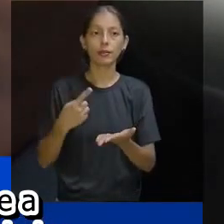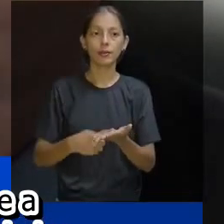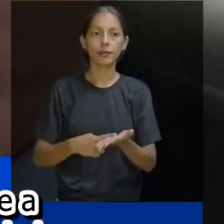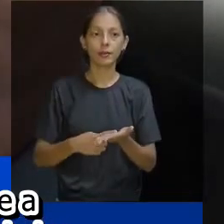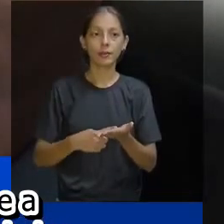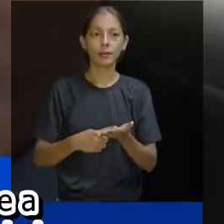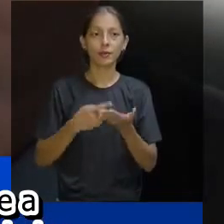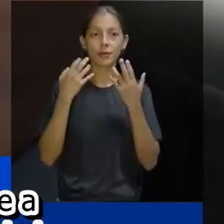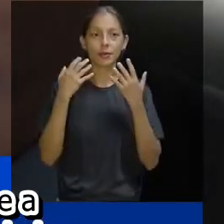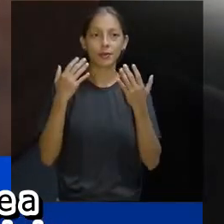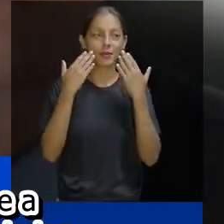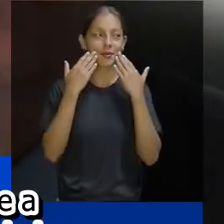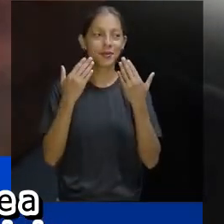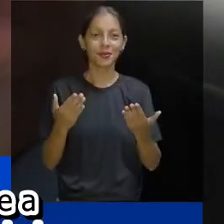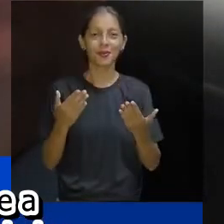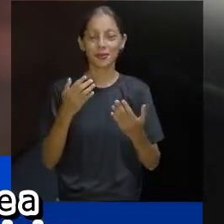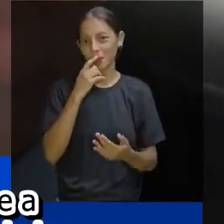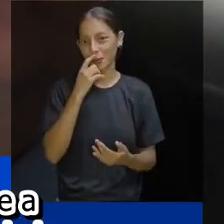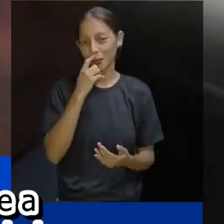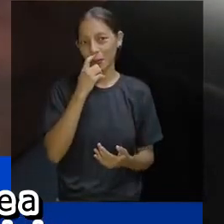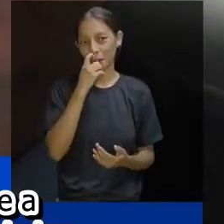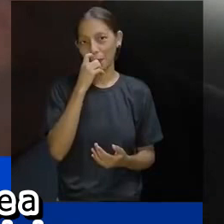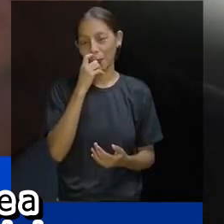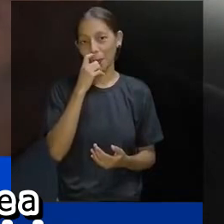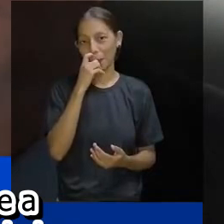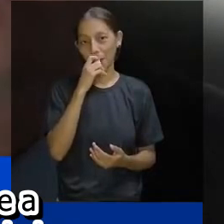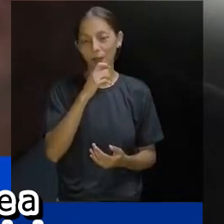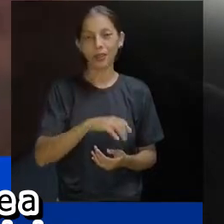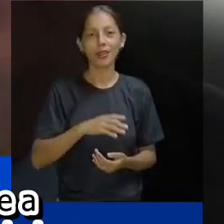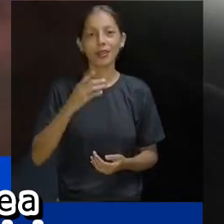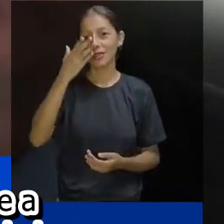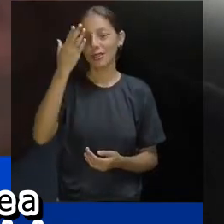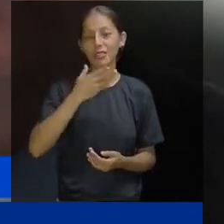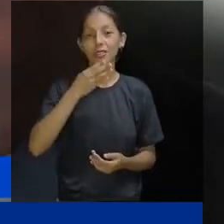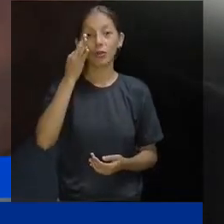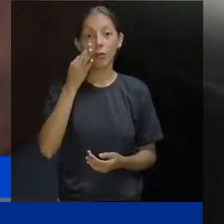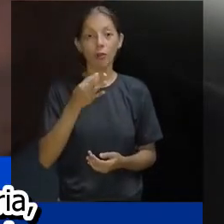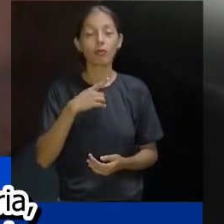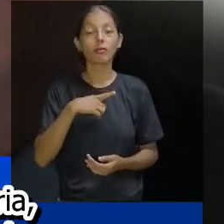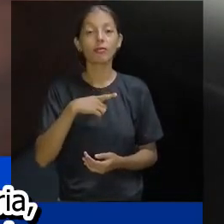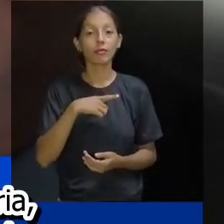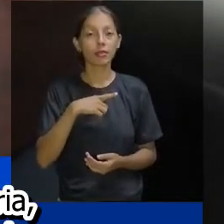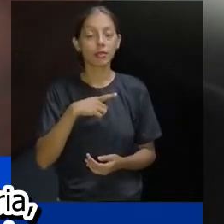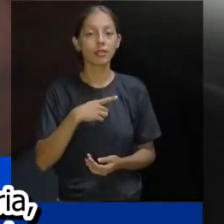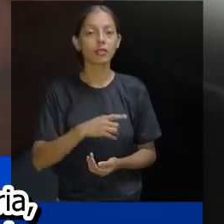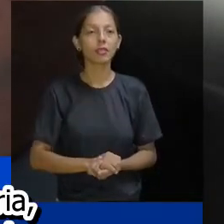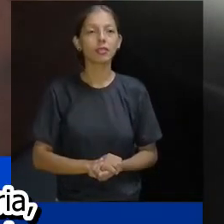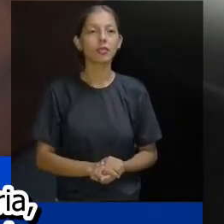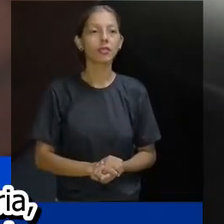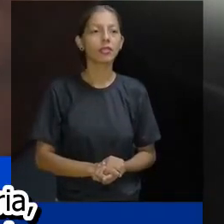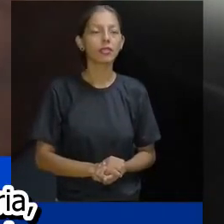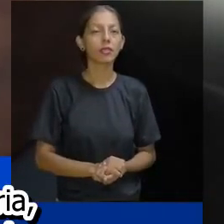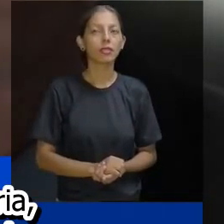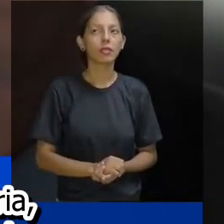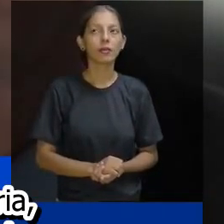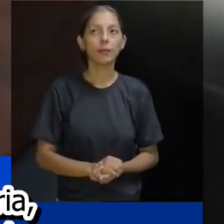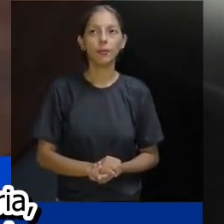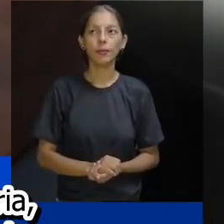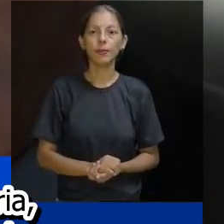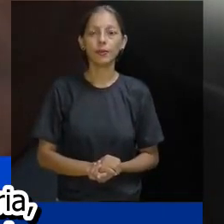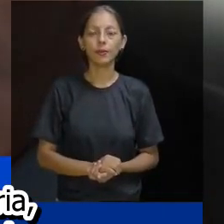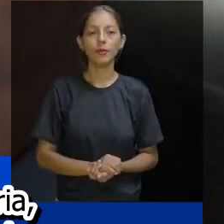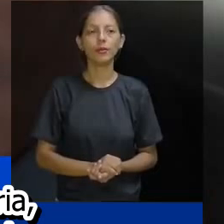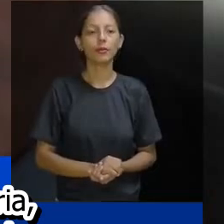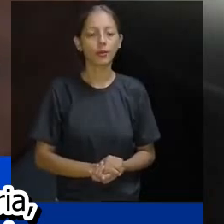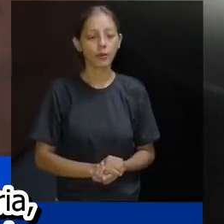audiência, observou-se a ausência dos demandantes, dos demandados e das testemunhas arroladas. Declarada encerrada a fase de dilação probatória,